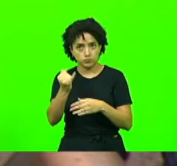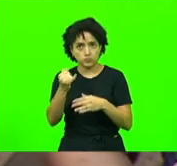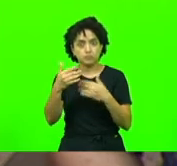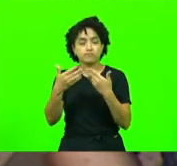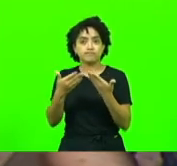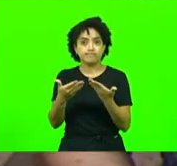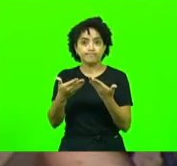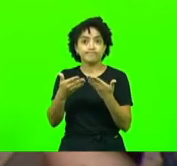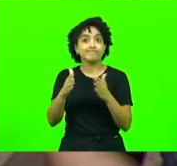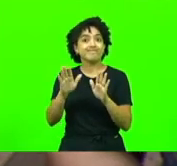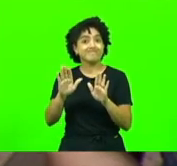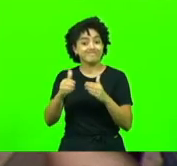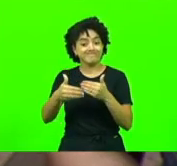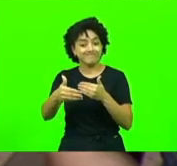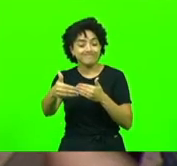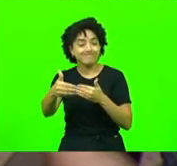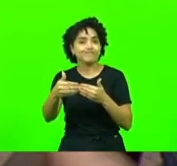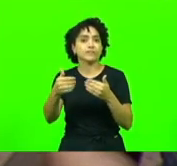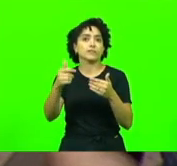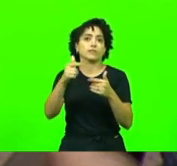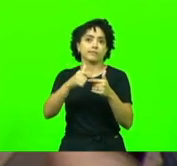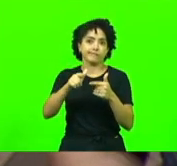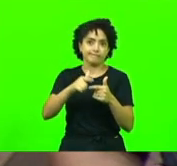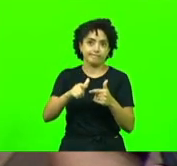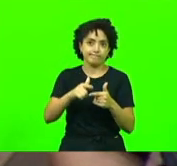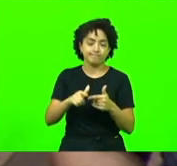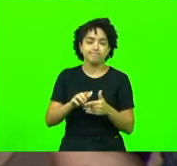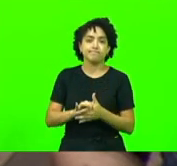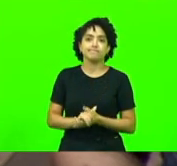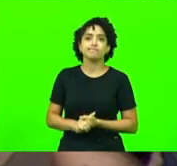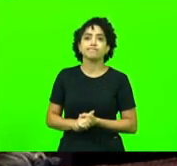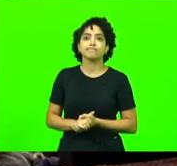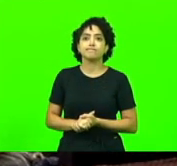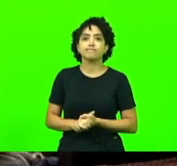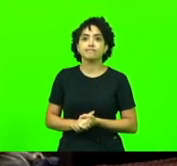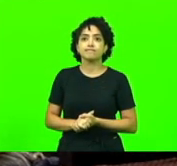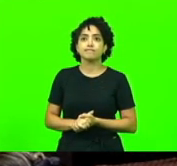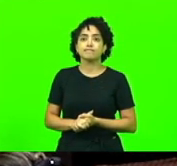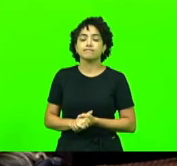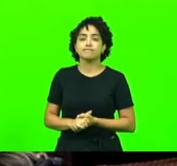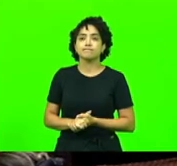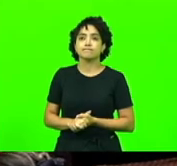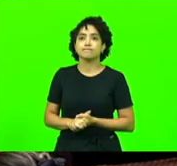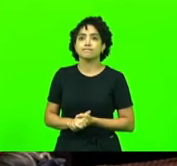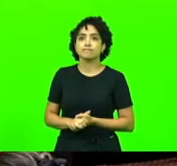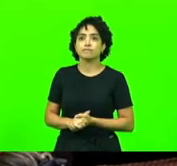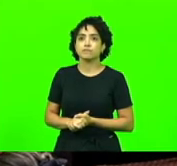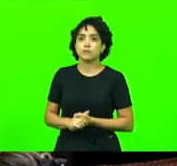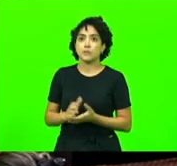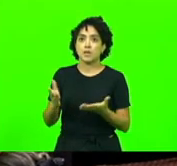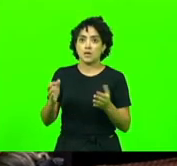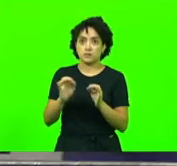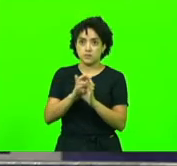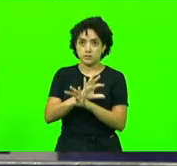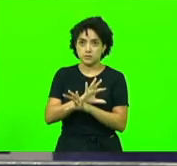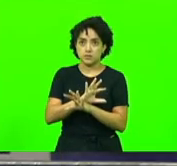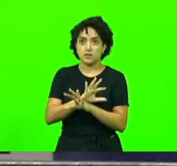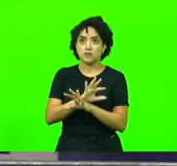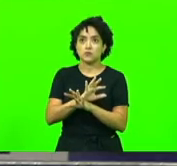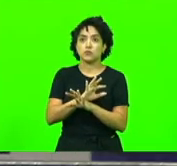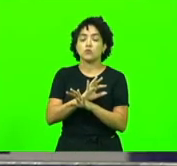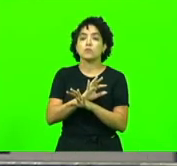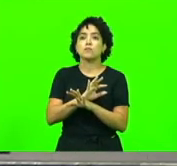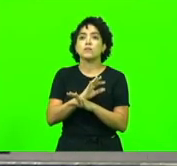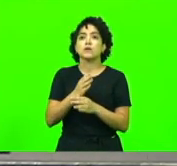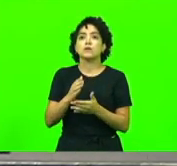precedentes muito ruins nessa casa, senhor presidente. Obrigado ao deputado Milton Obos. Encerrada a discussão. Para encaminhamento de